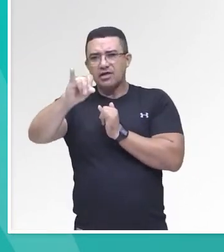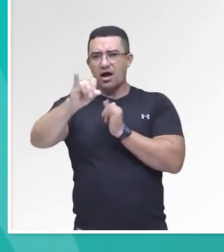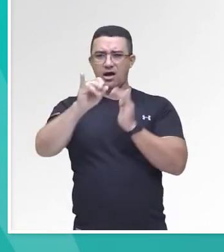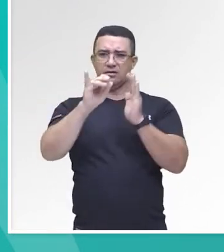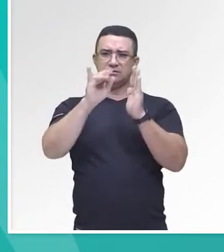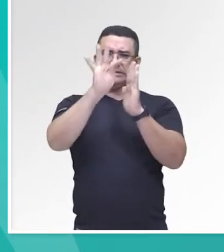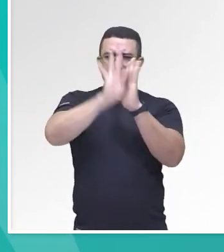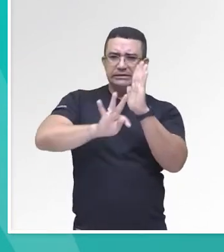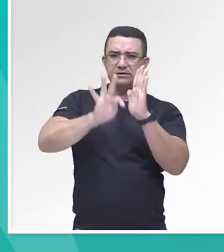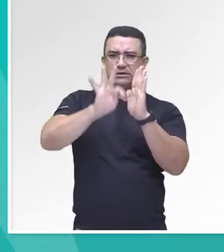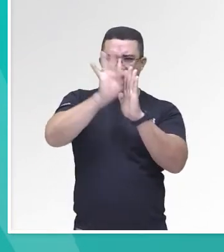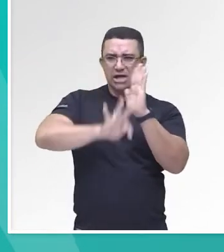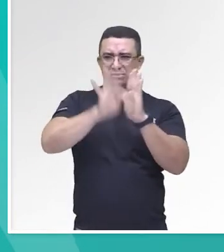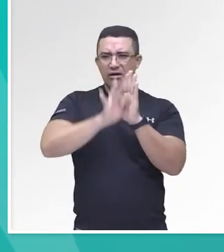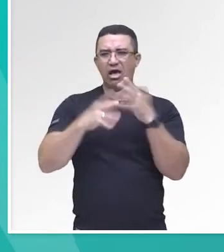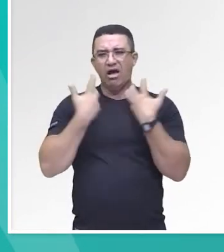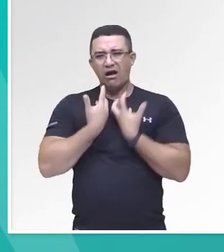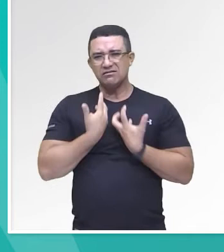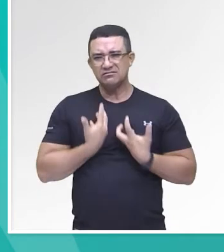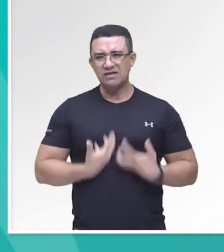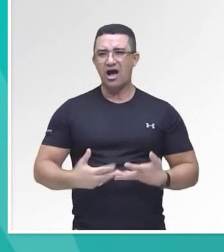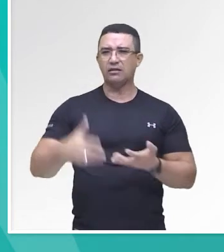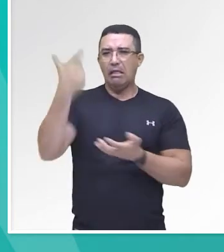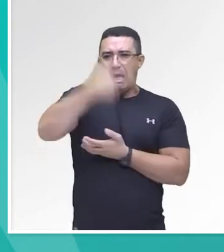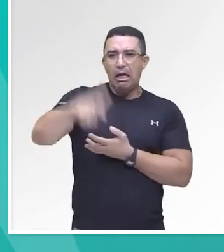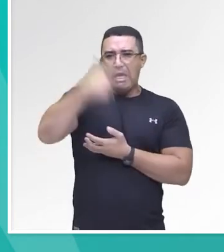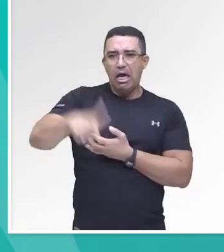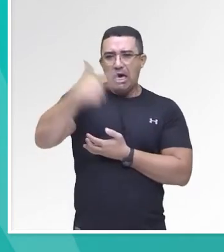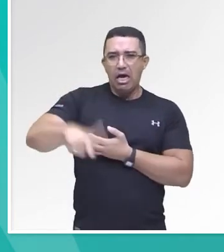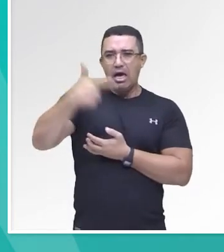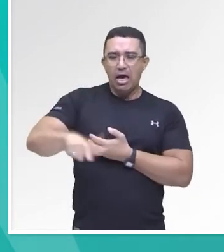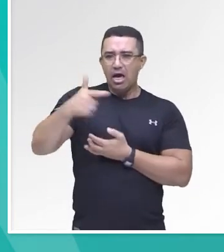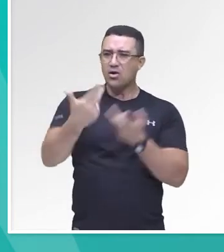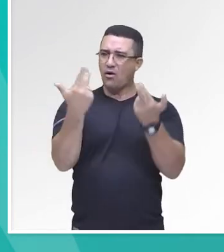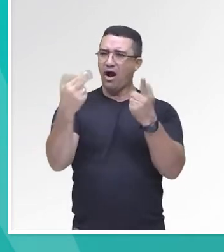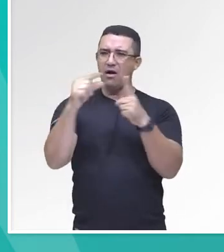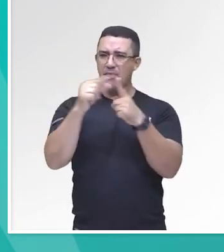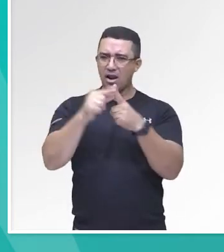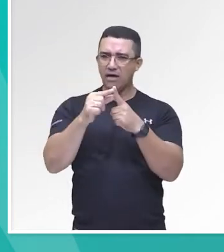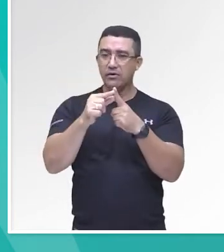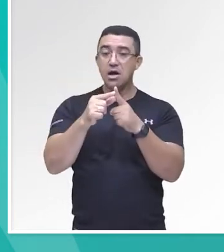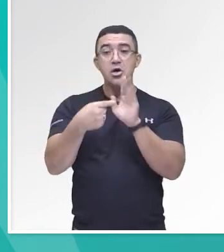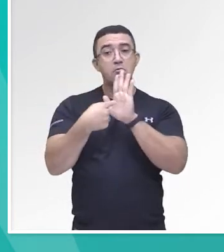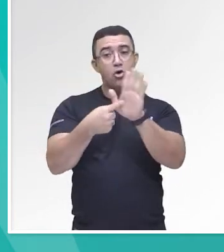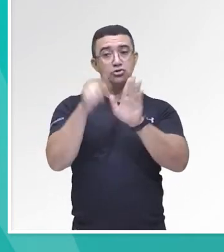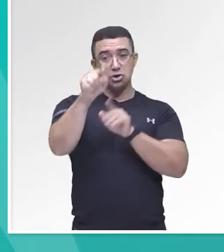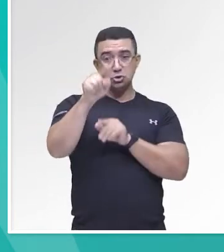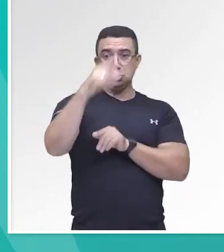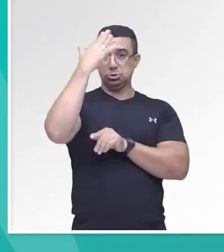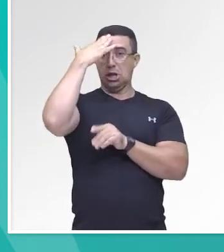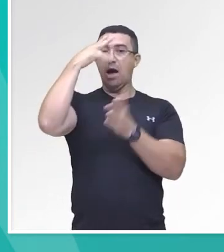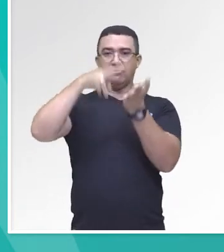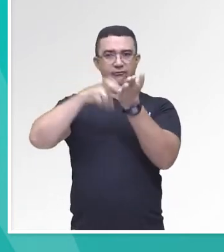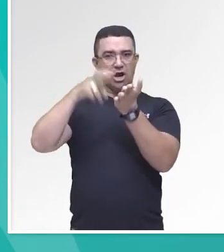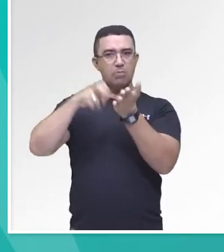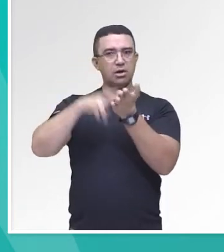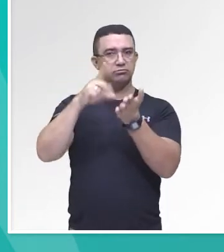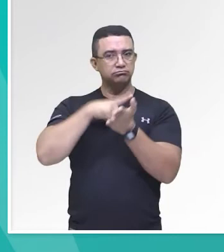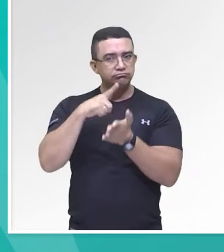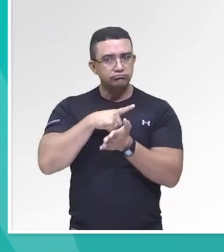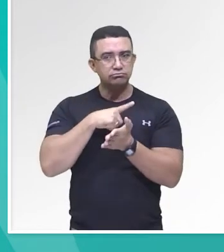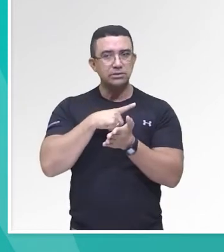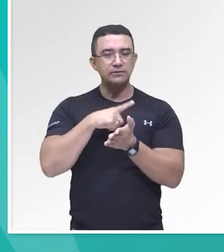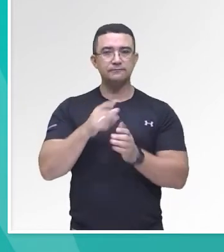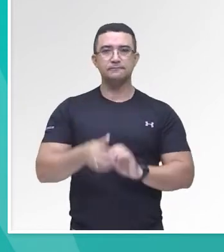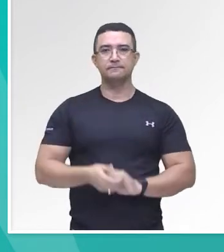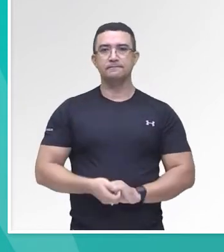e cansativo e para mostrar para o teu avaliador que você tem repertório linguístico, beleza? E aí a gente avança então